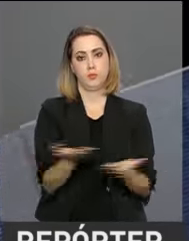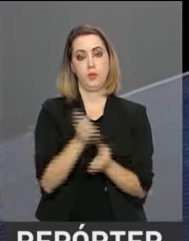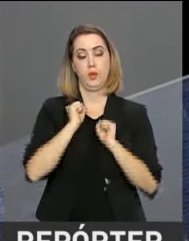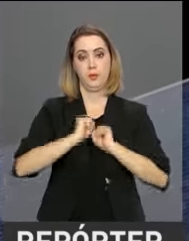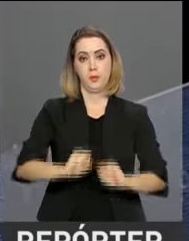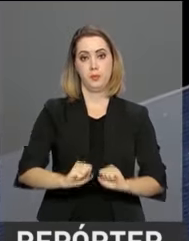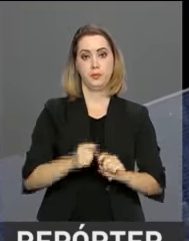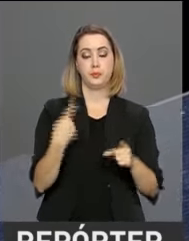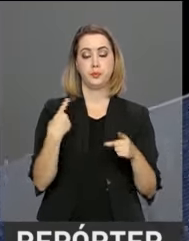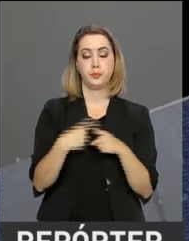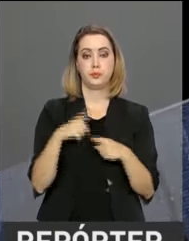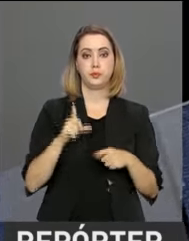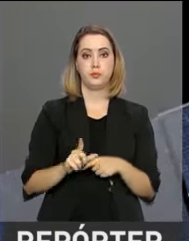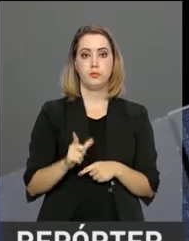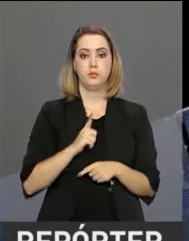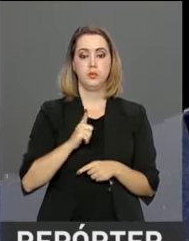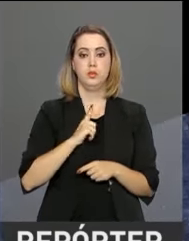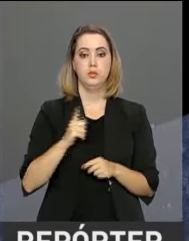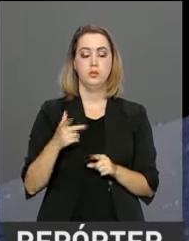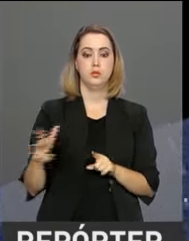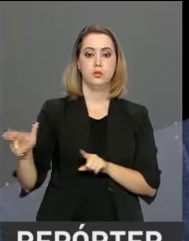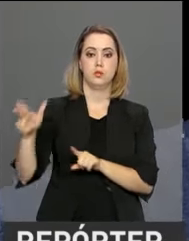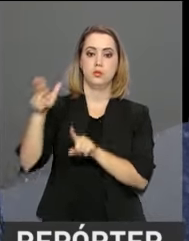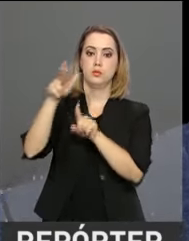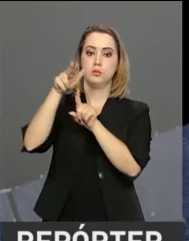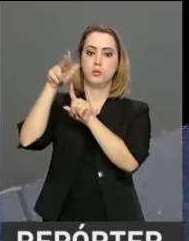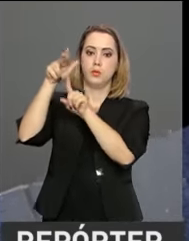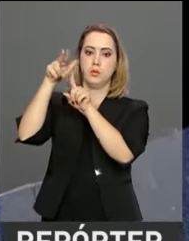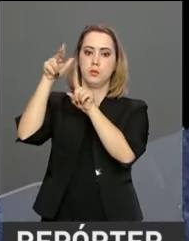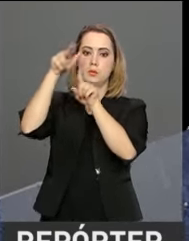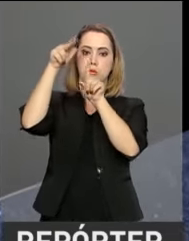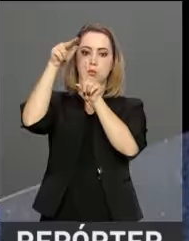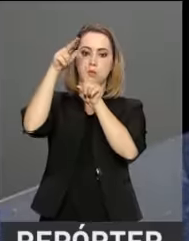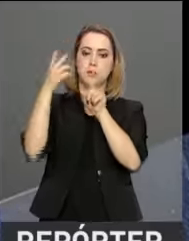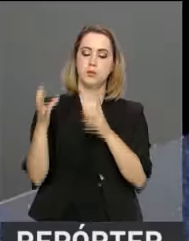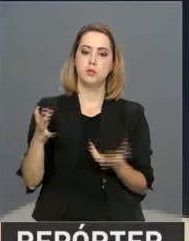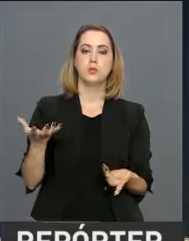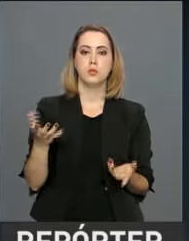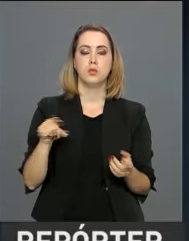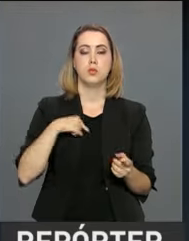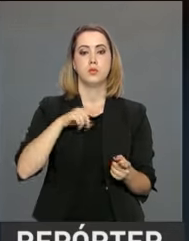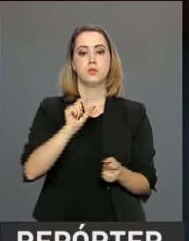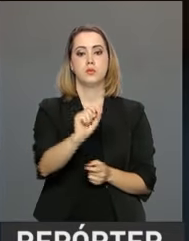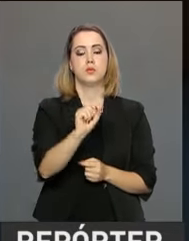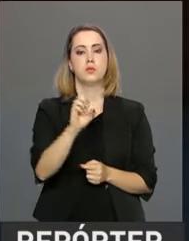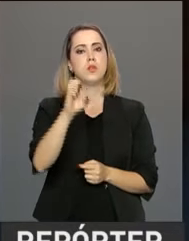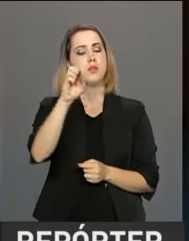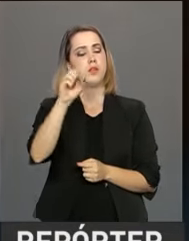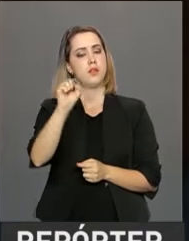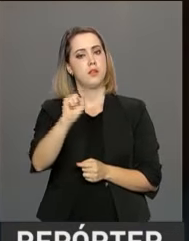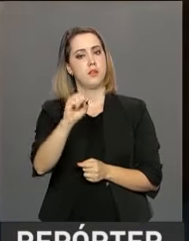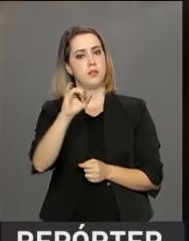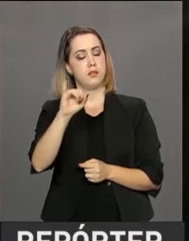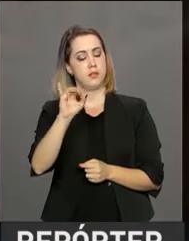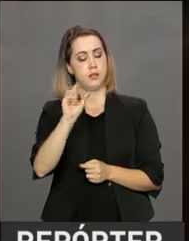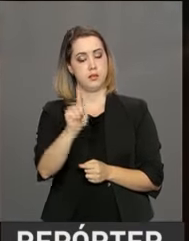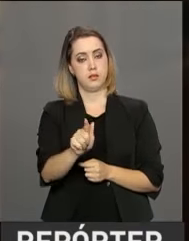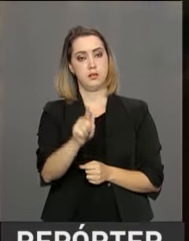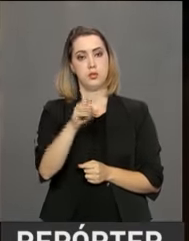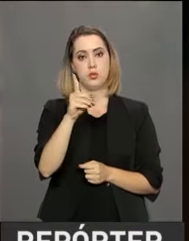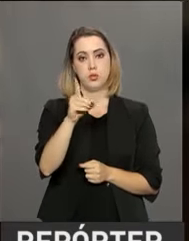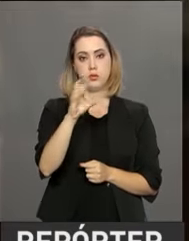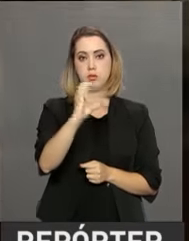possível quando o satélite geoestacionário de defesa e comunicações estratégicas o sgdc entrar em